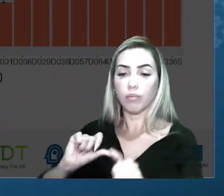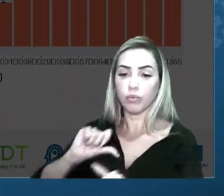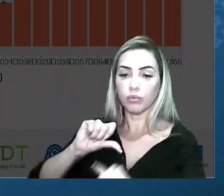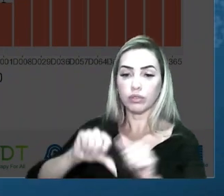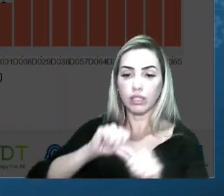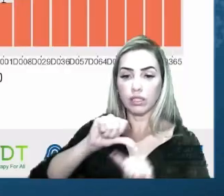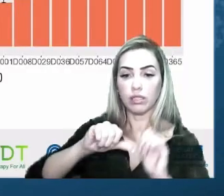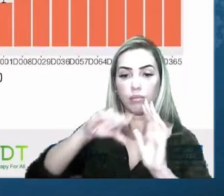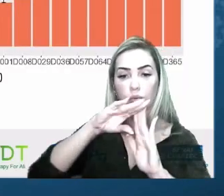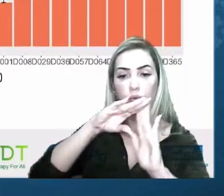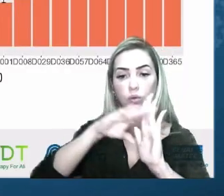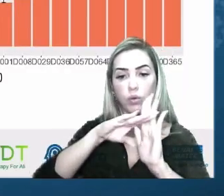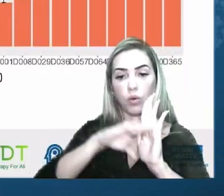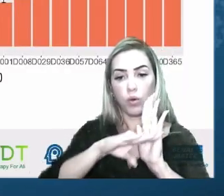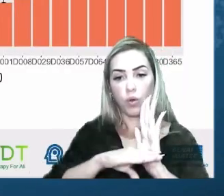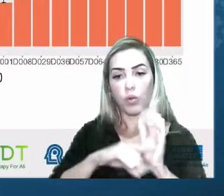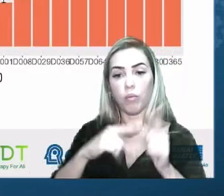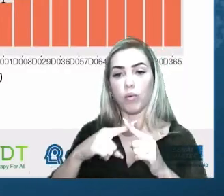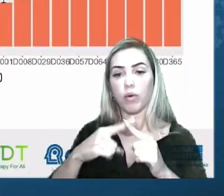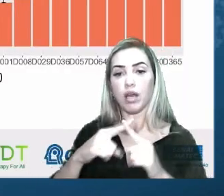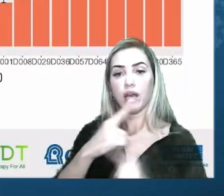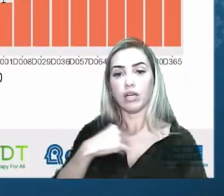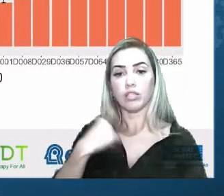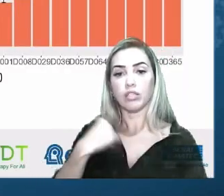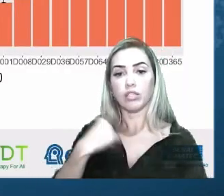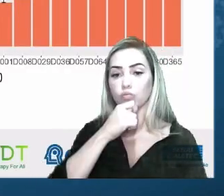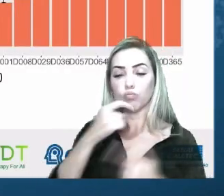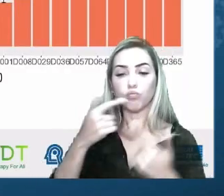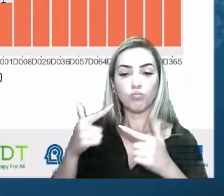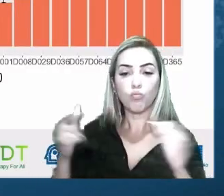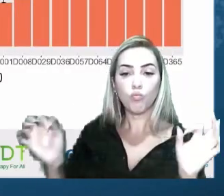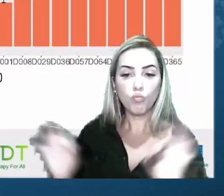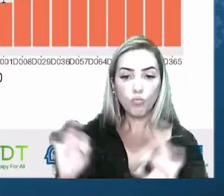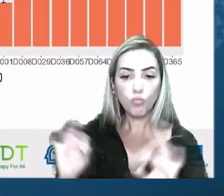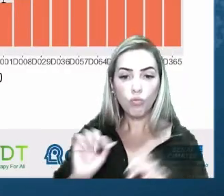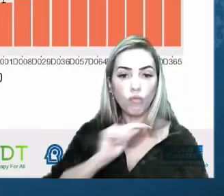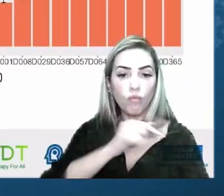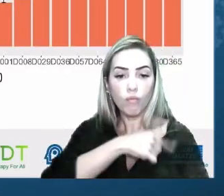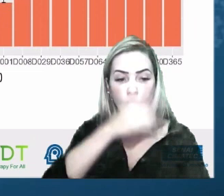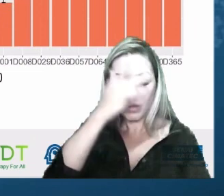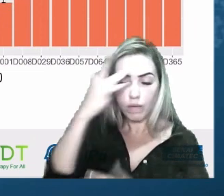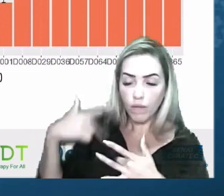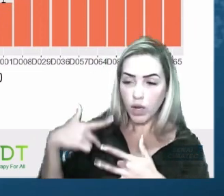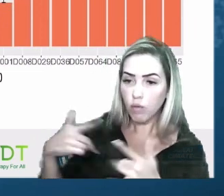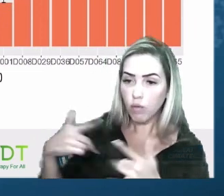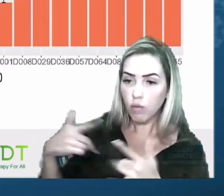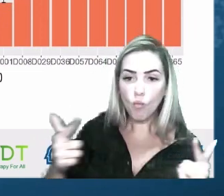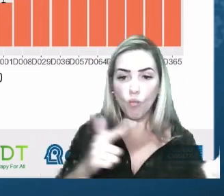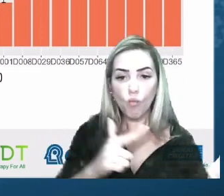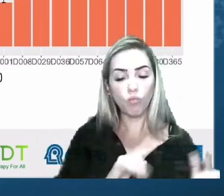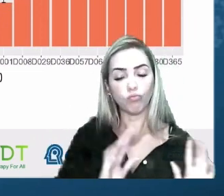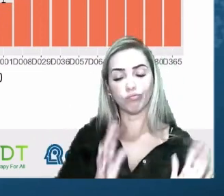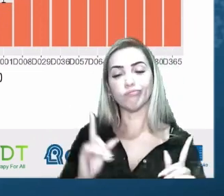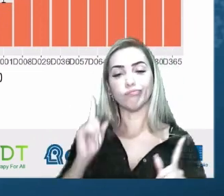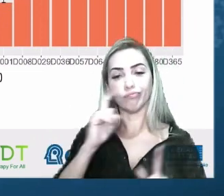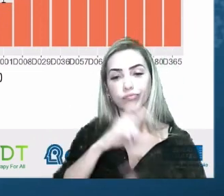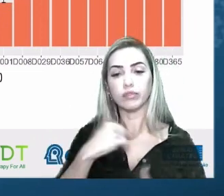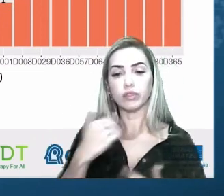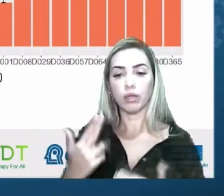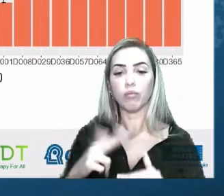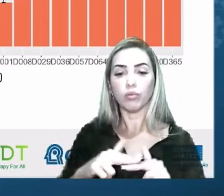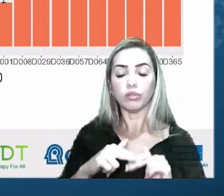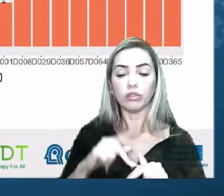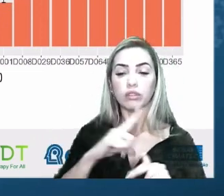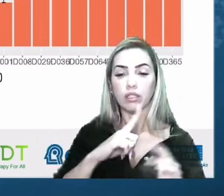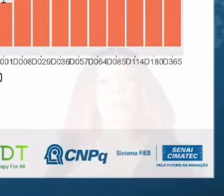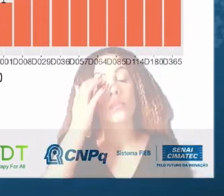protocolo, porque a gente já não achava mais voluntários sem vacinação. Então, os indivíduos passaram a